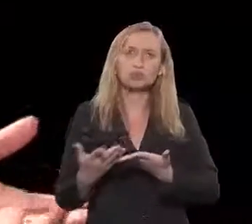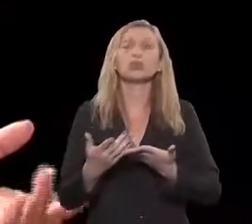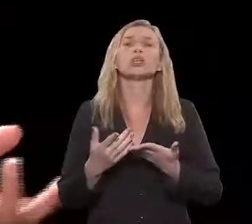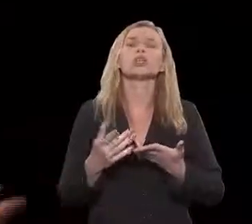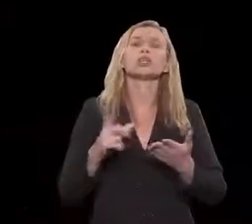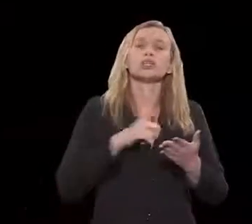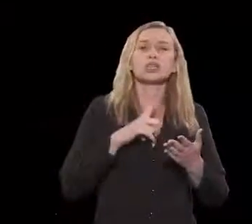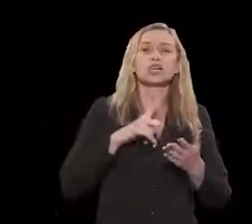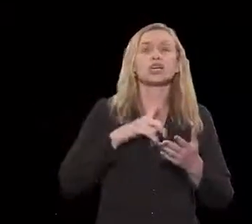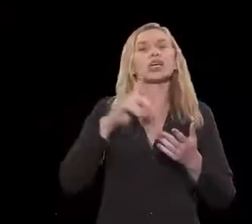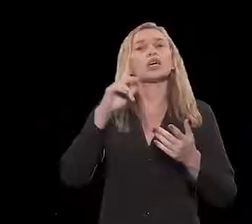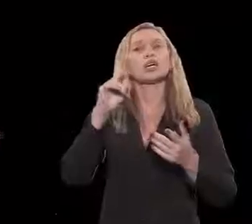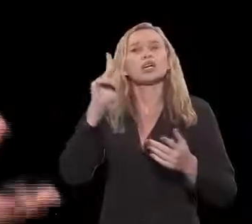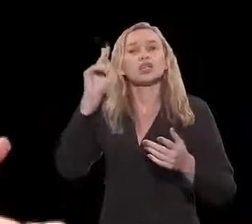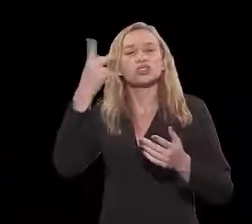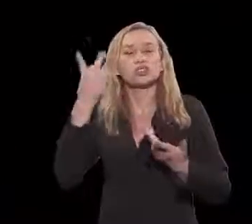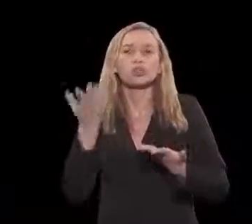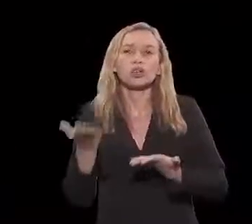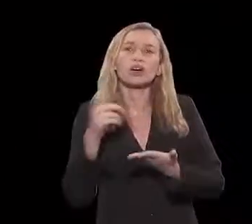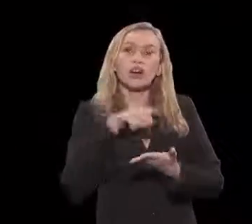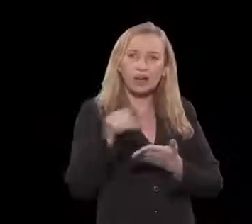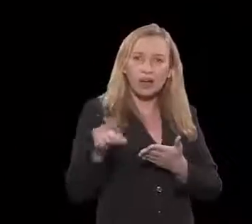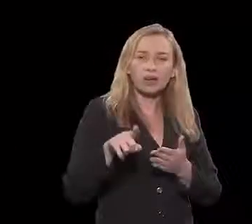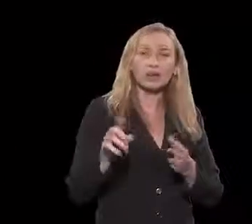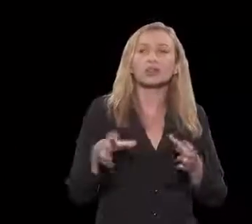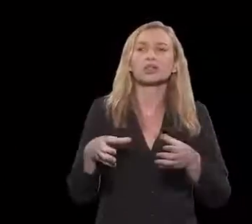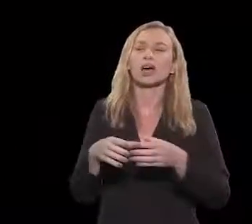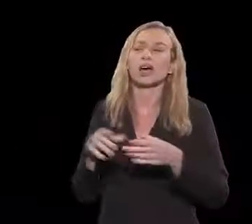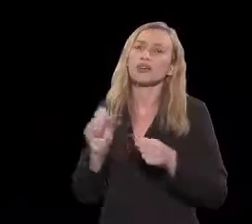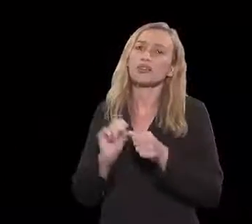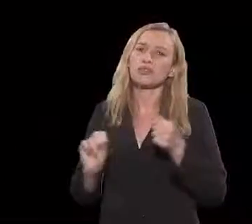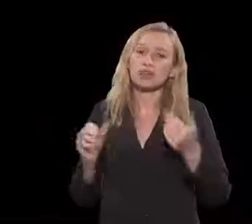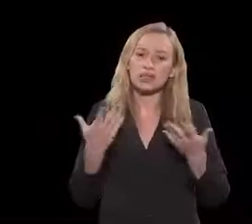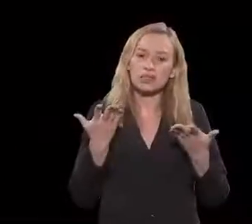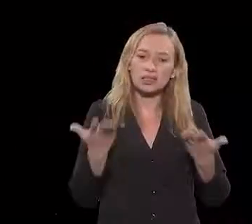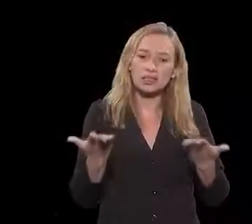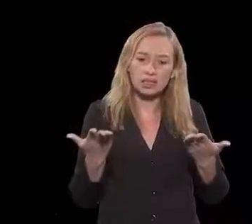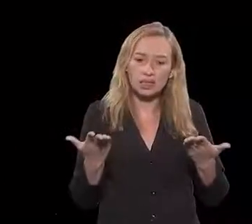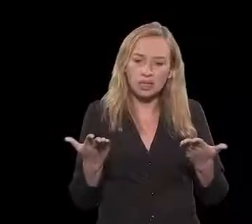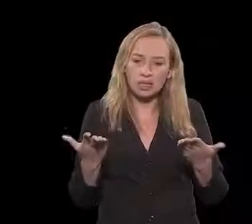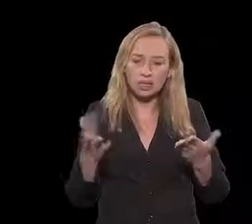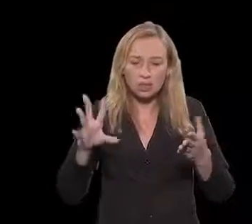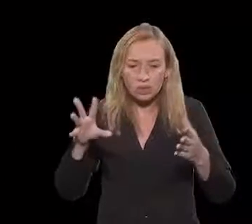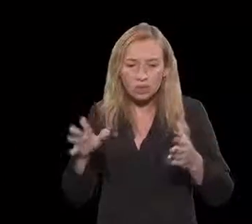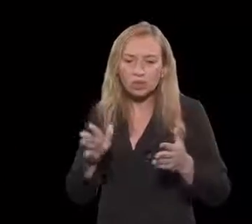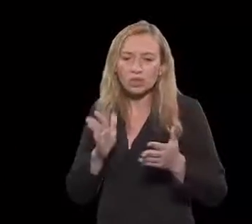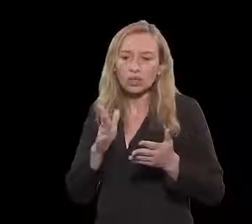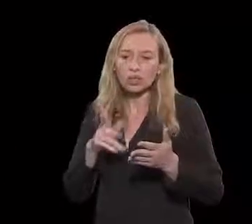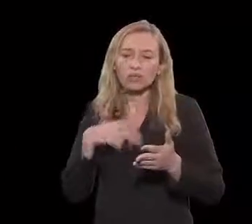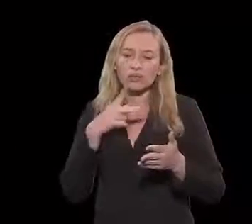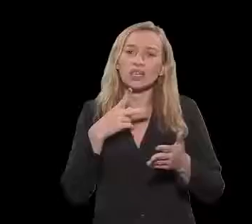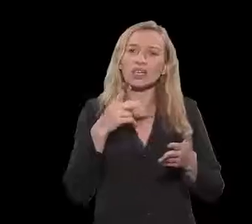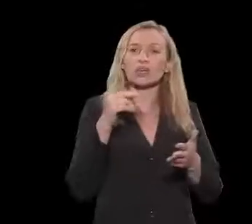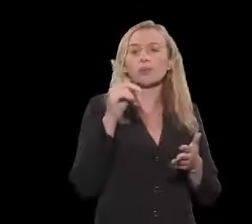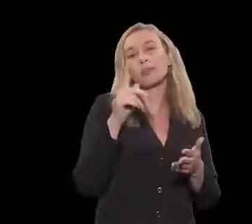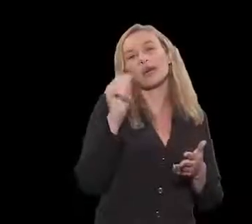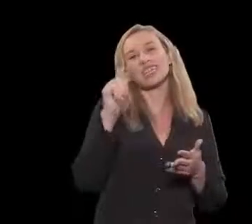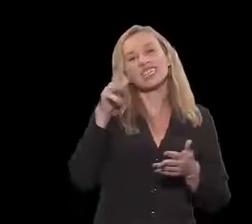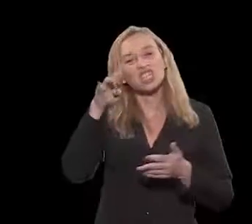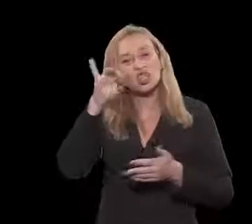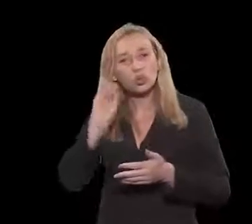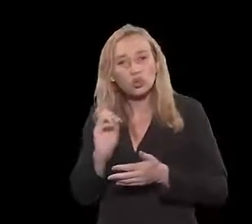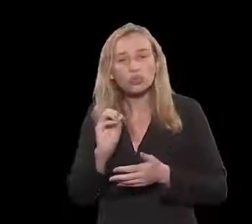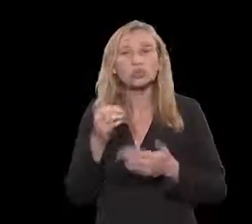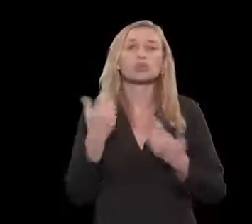produção literária, então ele leva a produção dele para lá e aí faz essa que inclusive eu até brinco dizendo que foi o nosso padrinho, né?